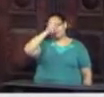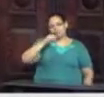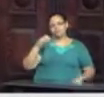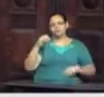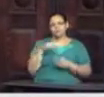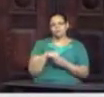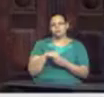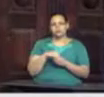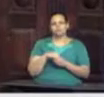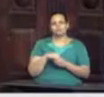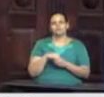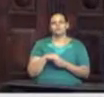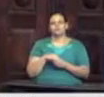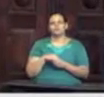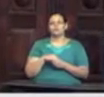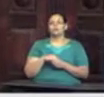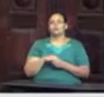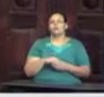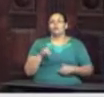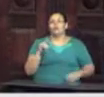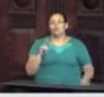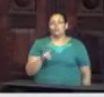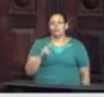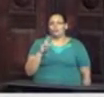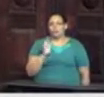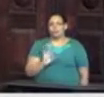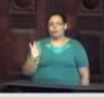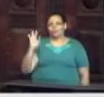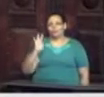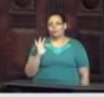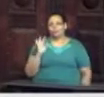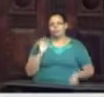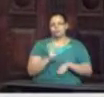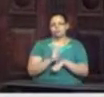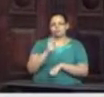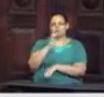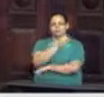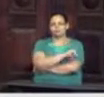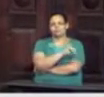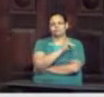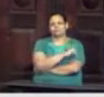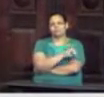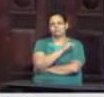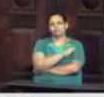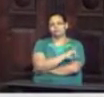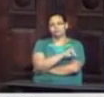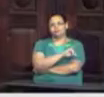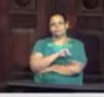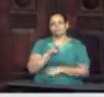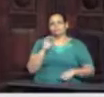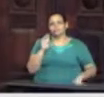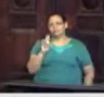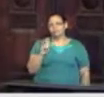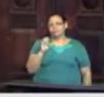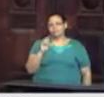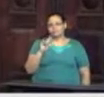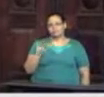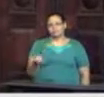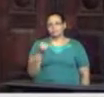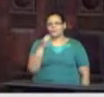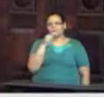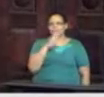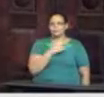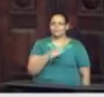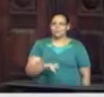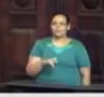dentro da Universidade do Estado do Rio de Janeiro. Então, isso daí realmente é lamentável. Mas, de qualquer maneira, a